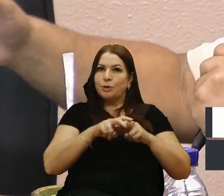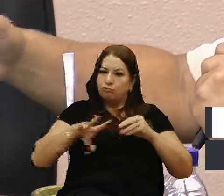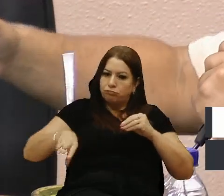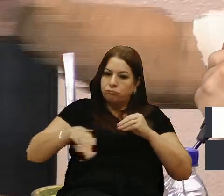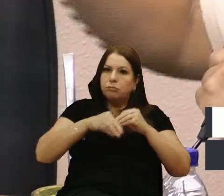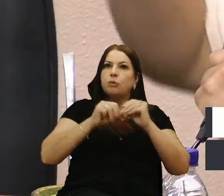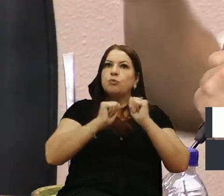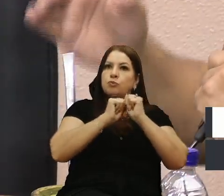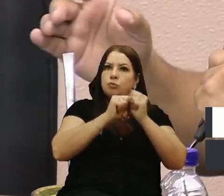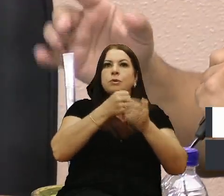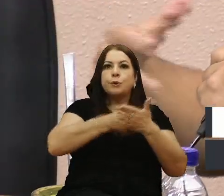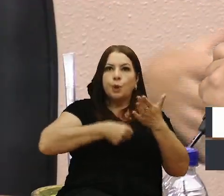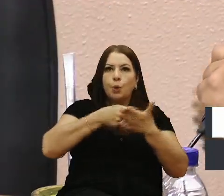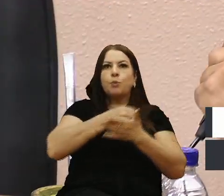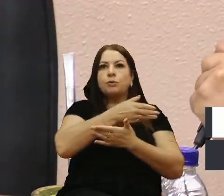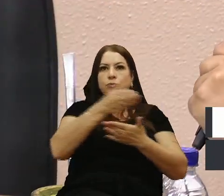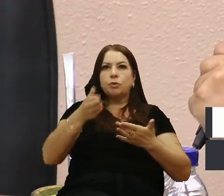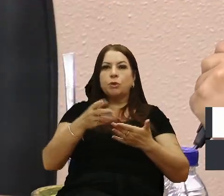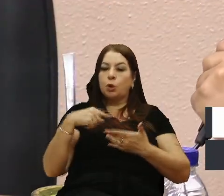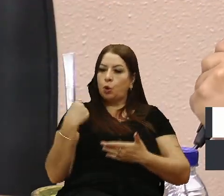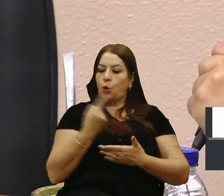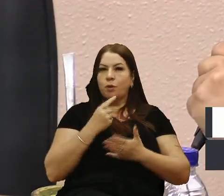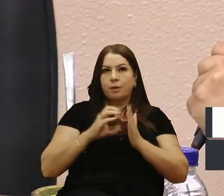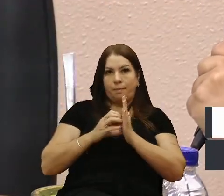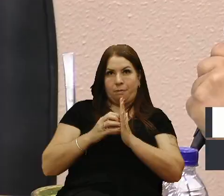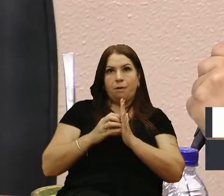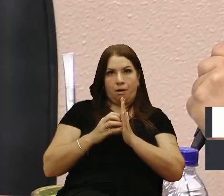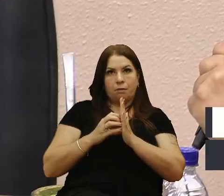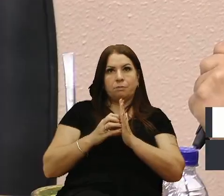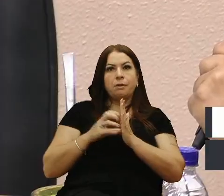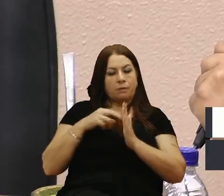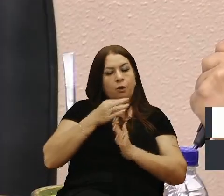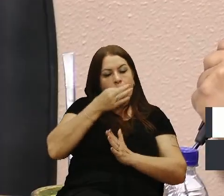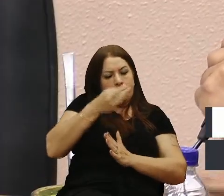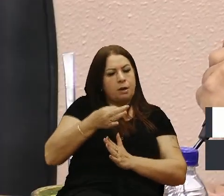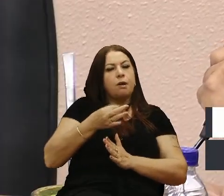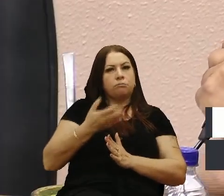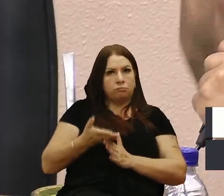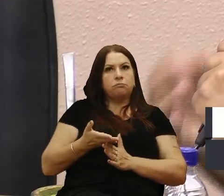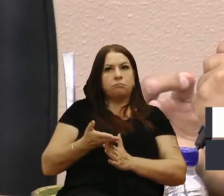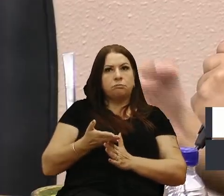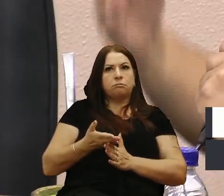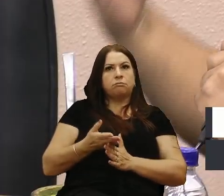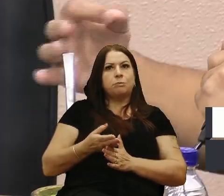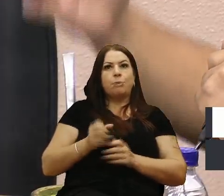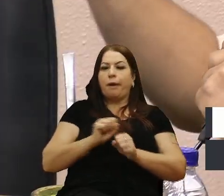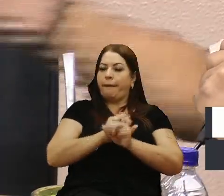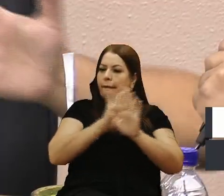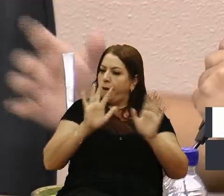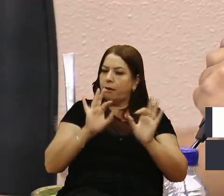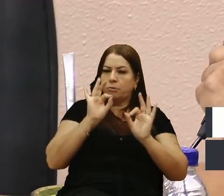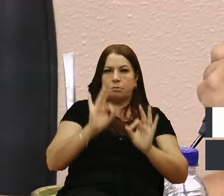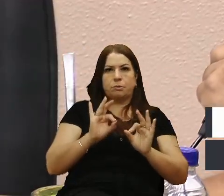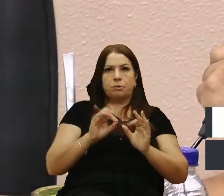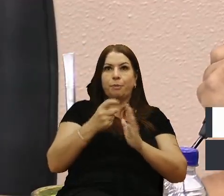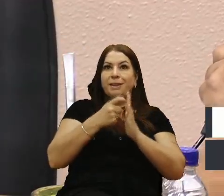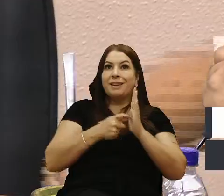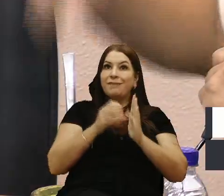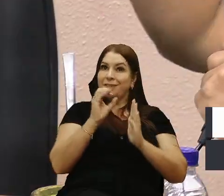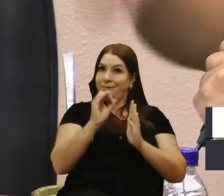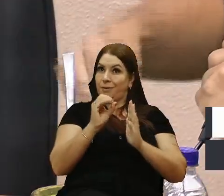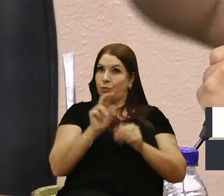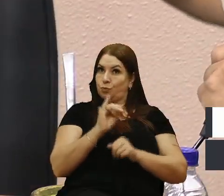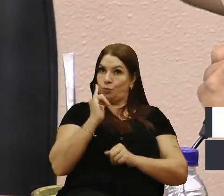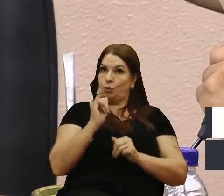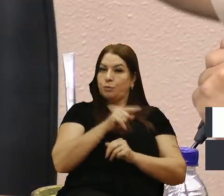senhor nessa luta e dizer, a nossa bancada tem um posicionamento muito nítido em relação à tarifa zero